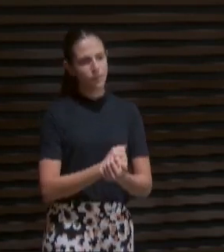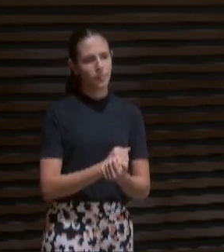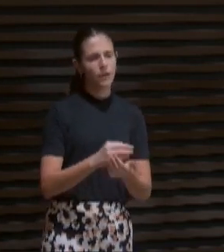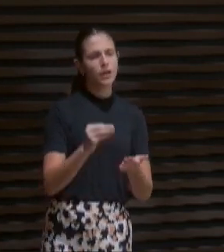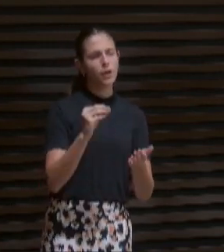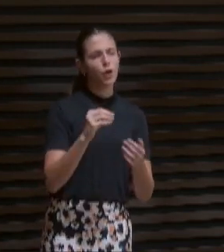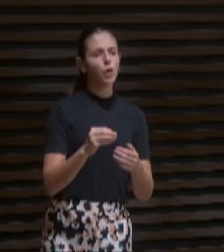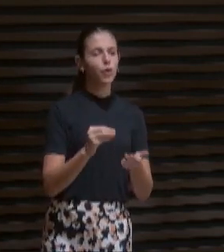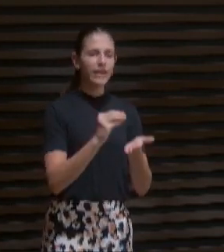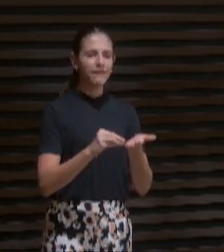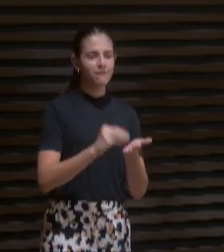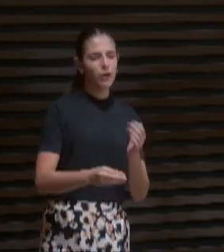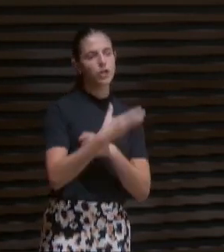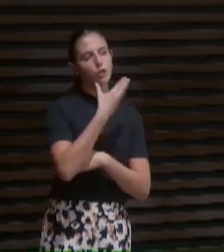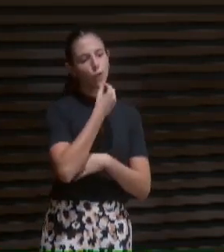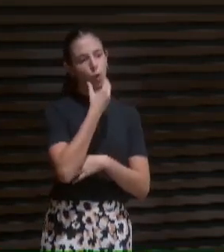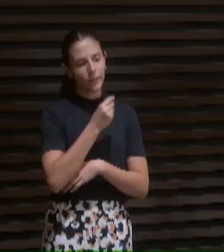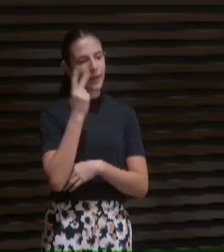homem.